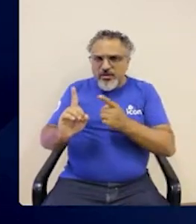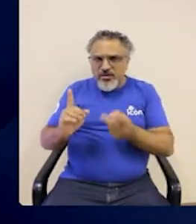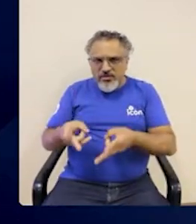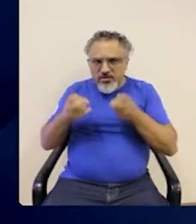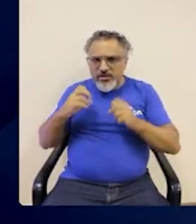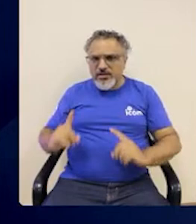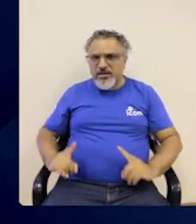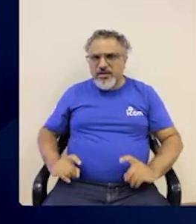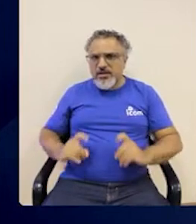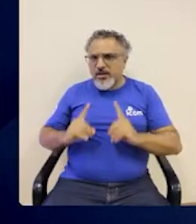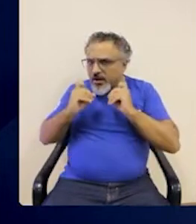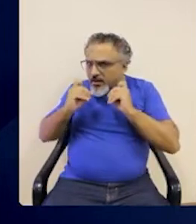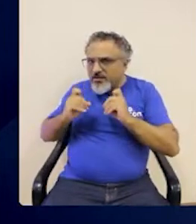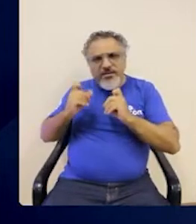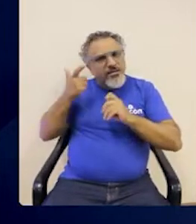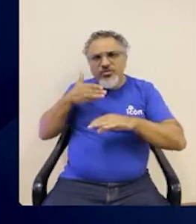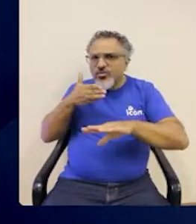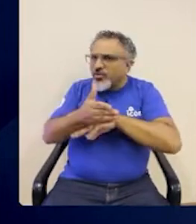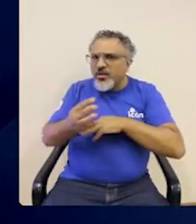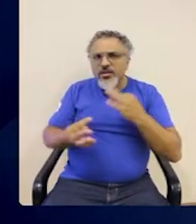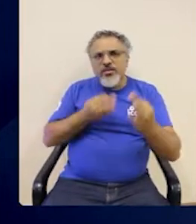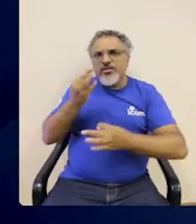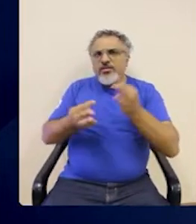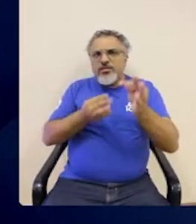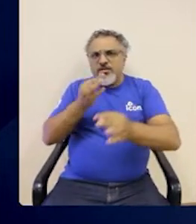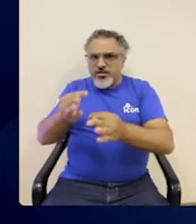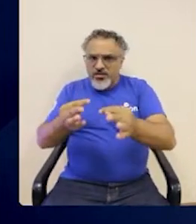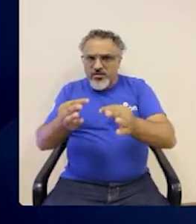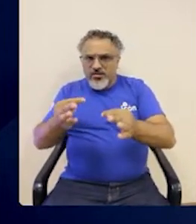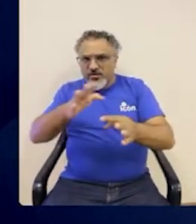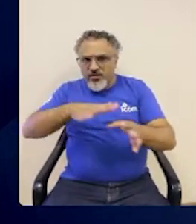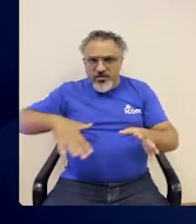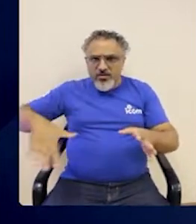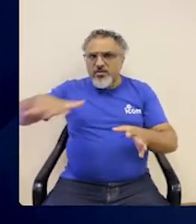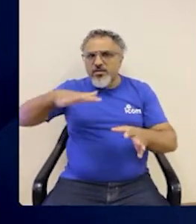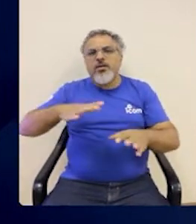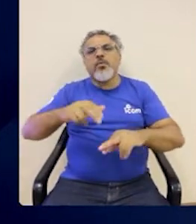de câncer e não consegue acessar o tratamento dentro de determinada janela